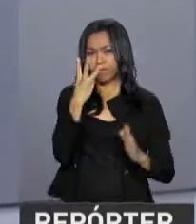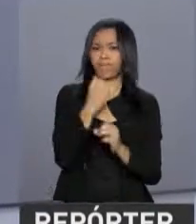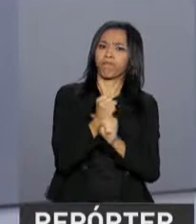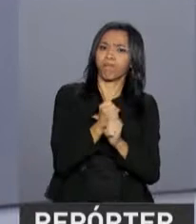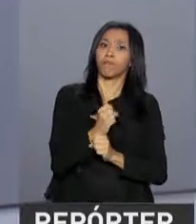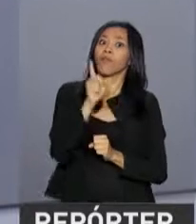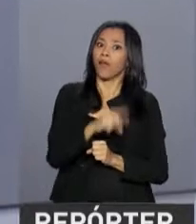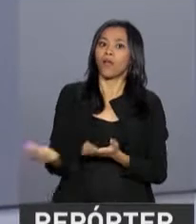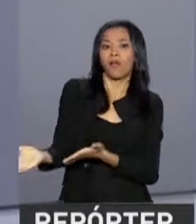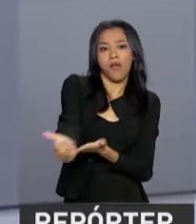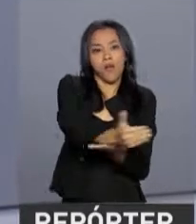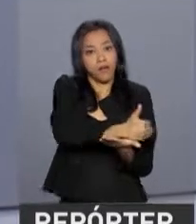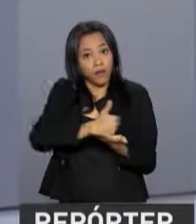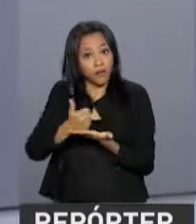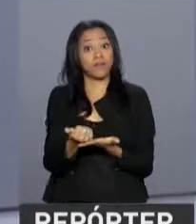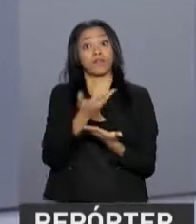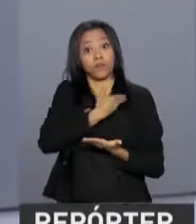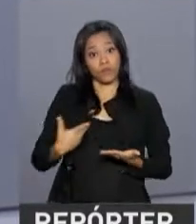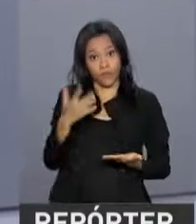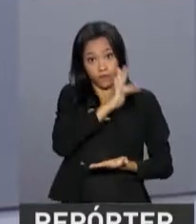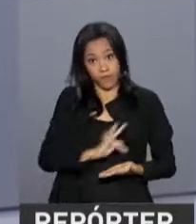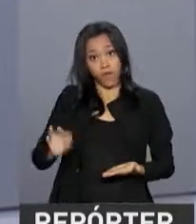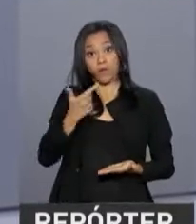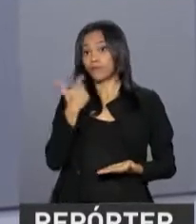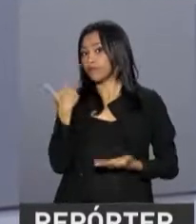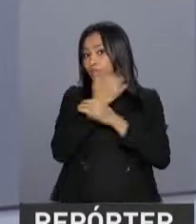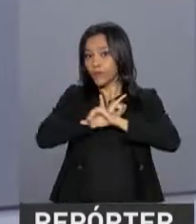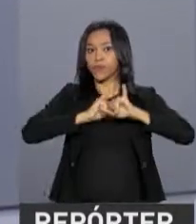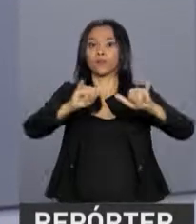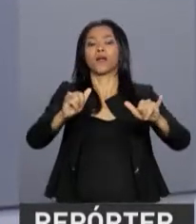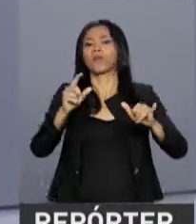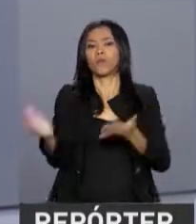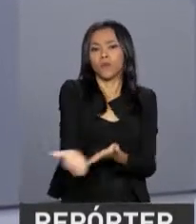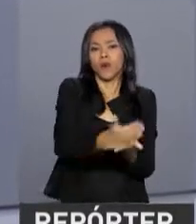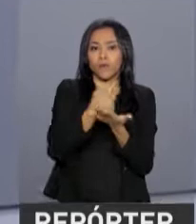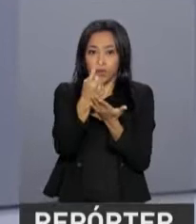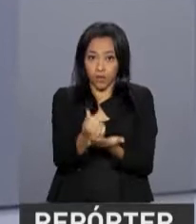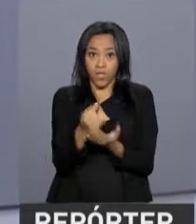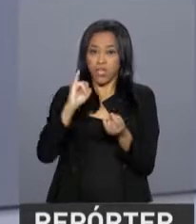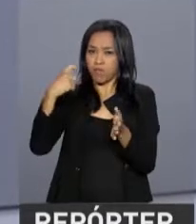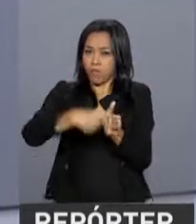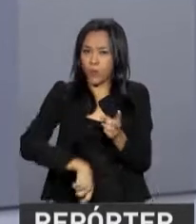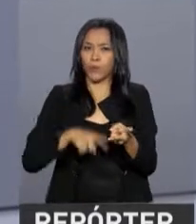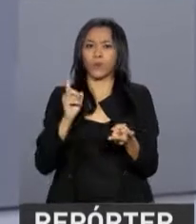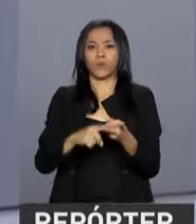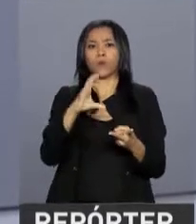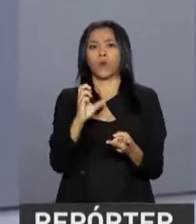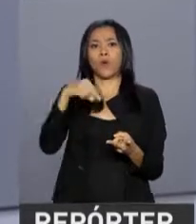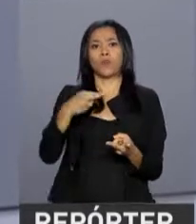federal do mês passado divulgado pela receita federal o crescimento da arrecadação impostos e contribuições